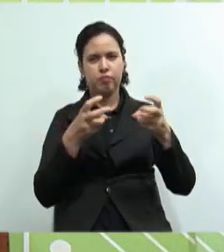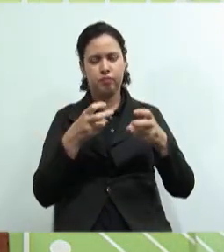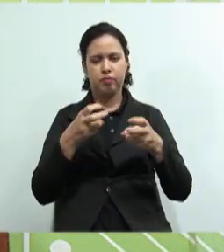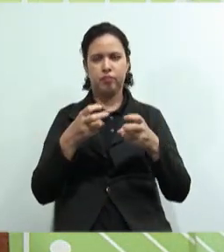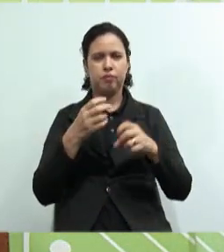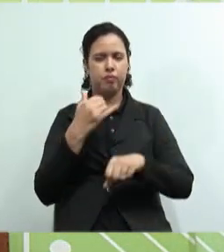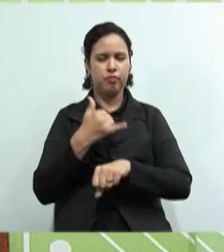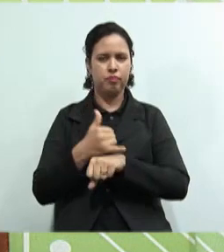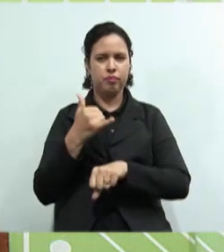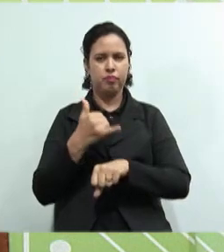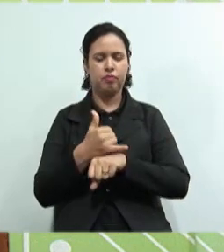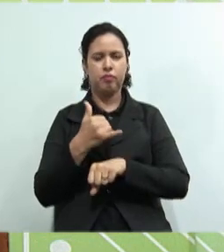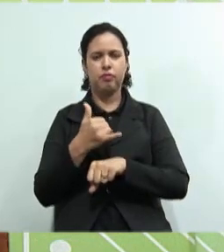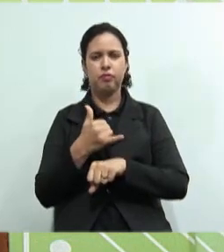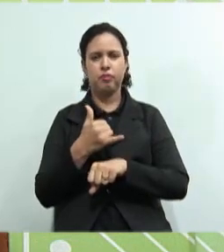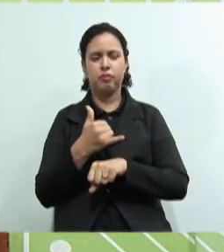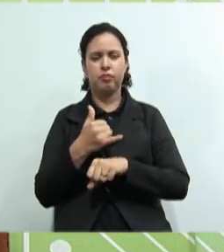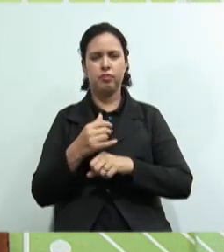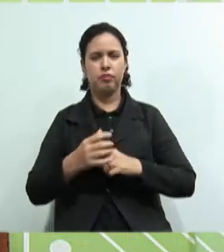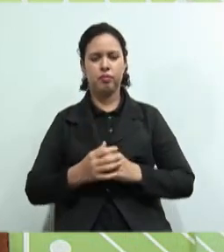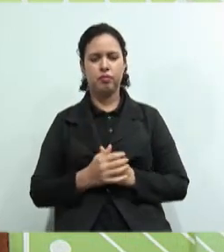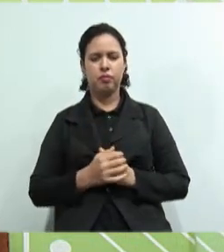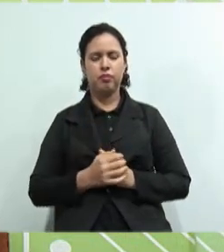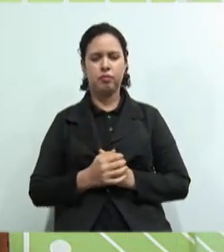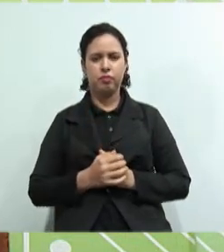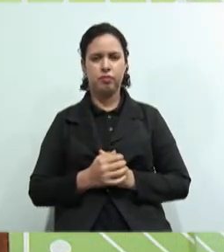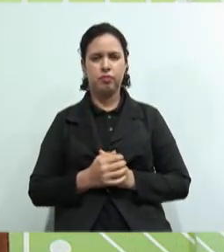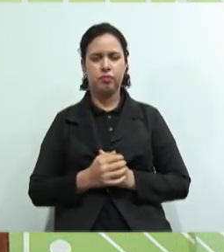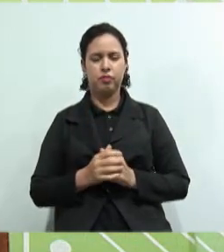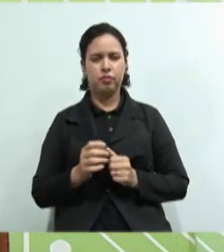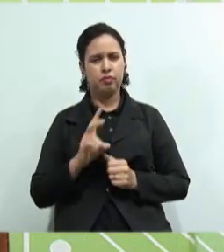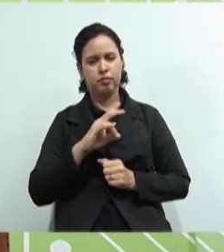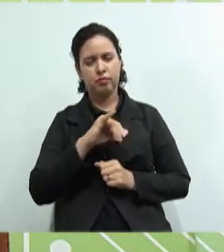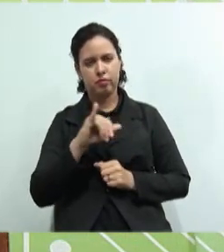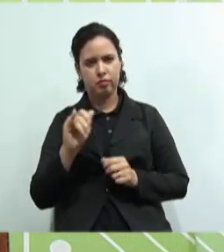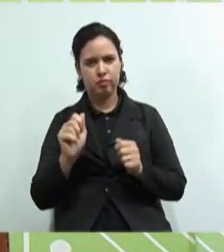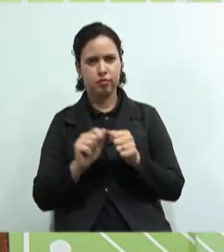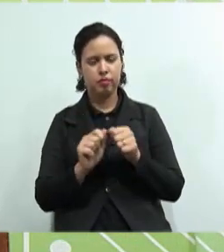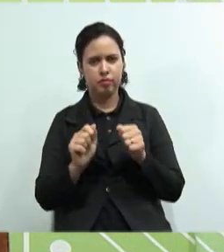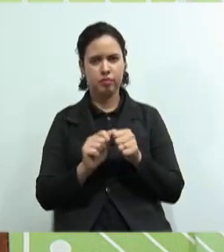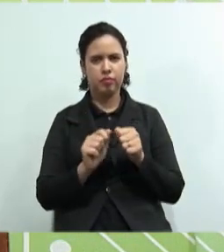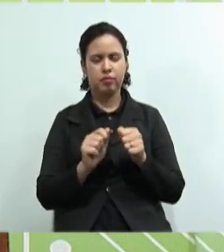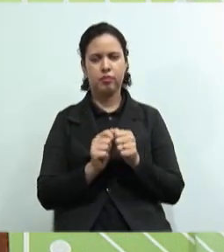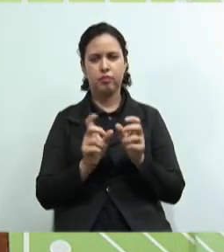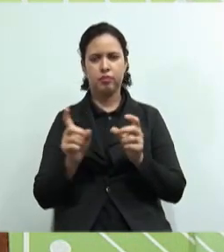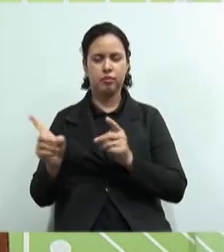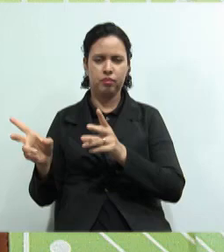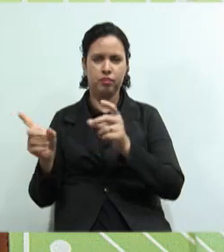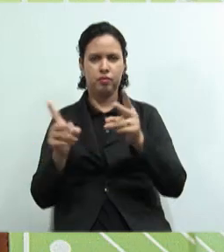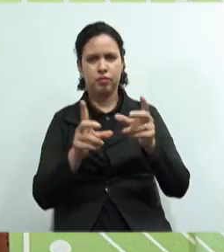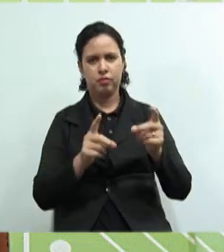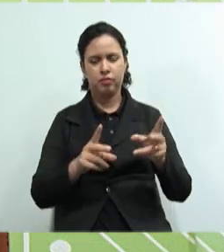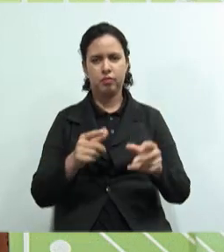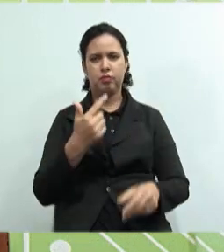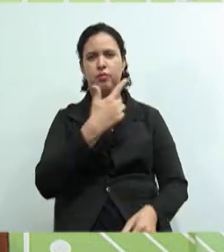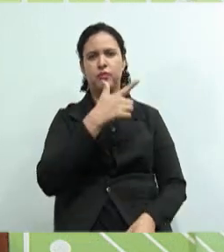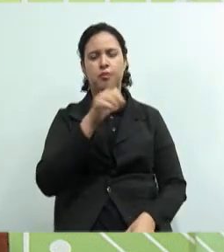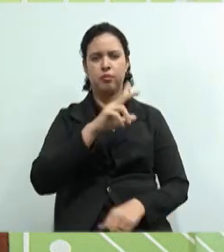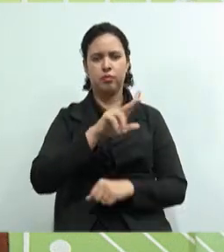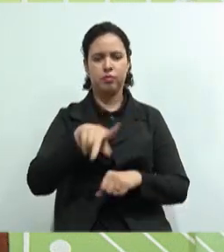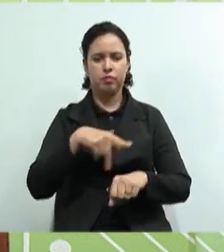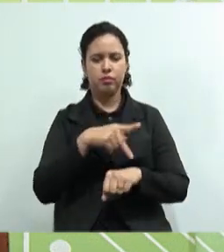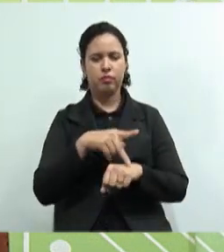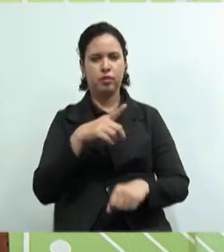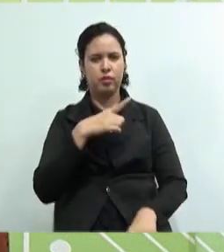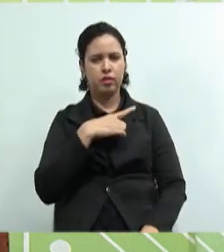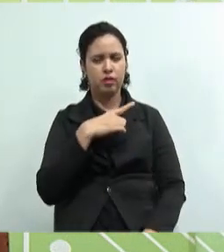ela é muito inserida no comércio internacional. Ela vai produzir grande parte da sua produção para ser comercializada em outros países. Recentemente